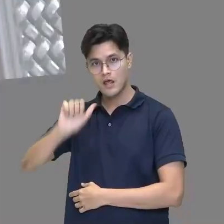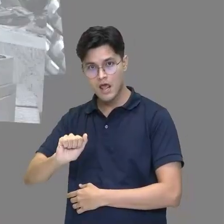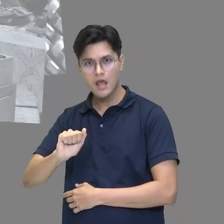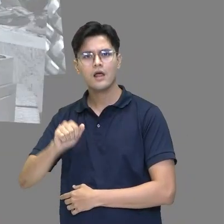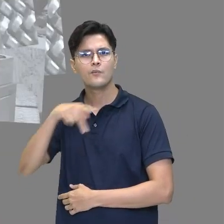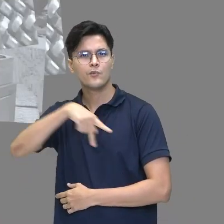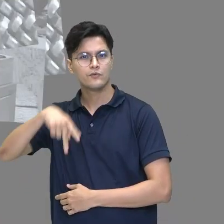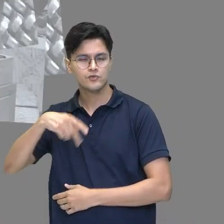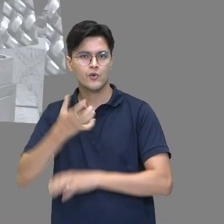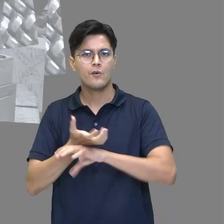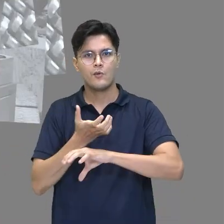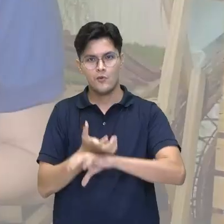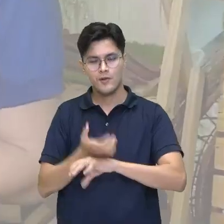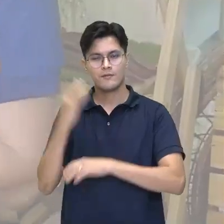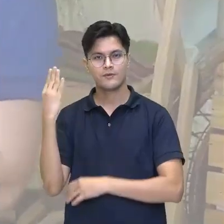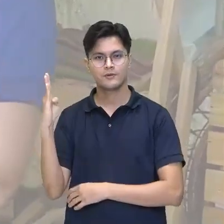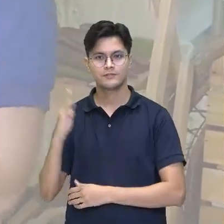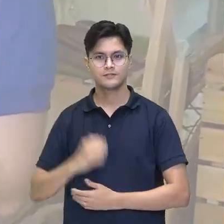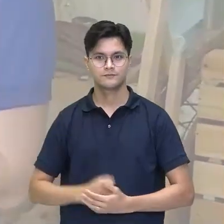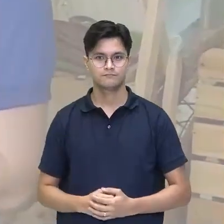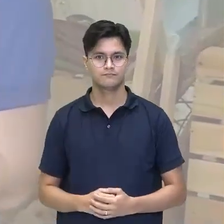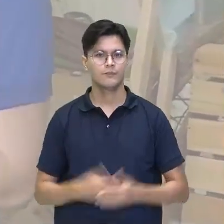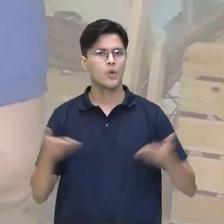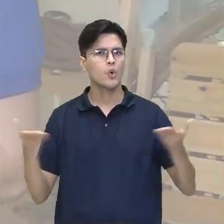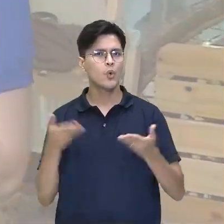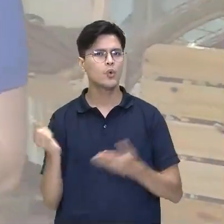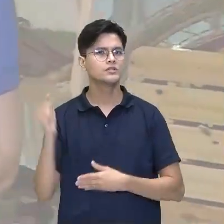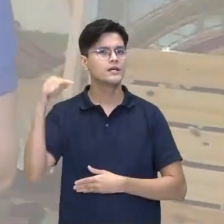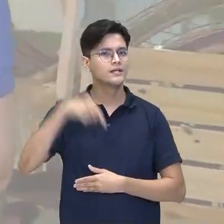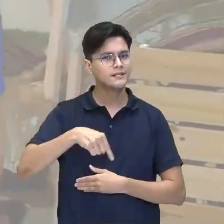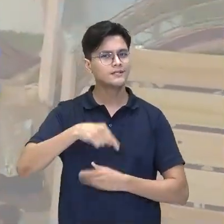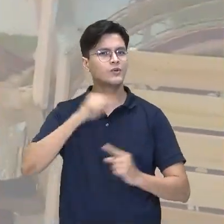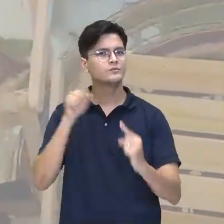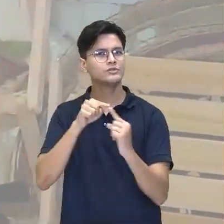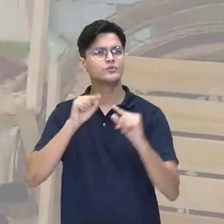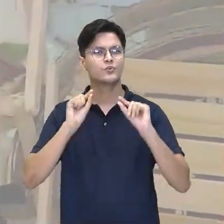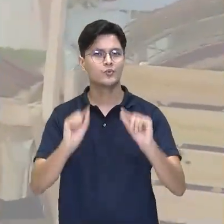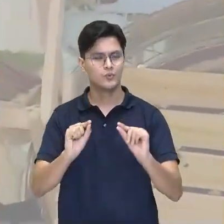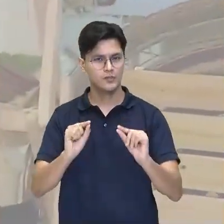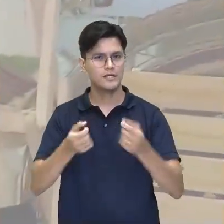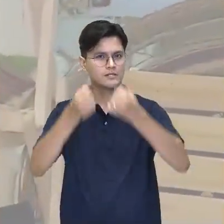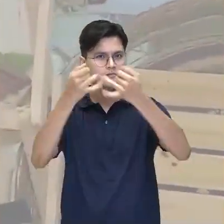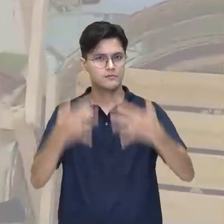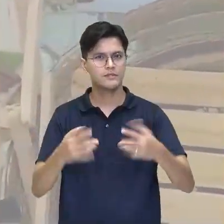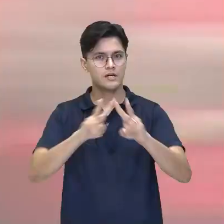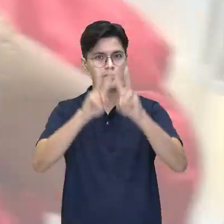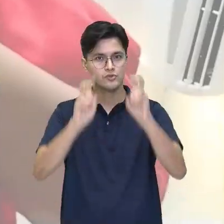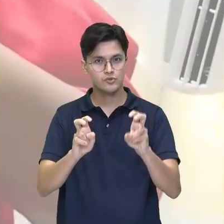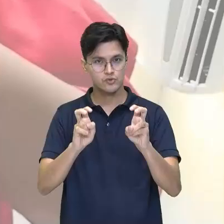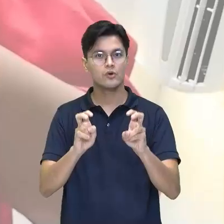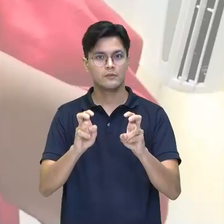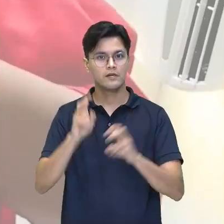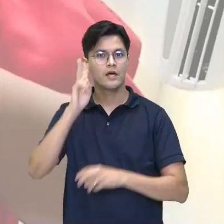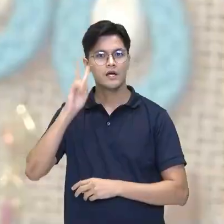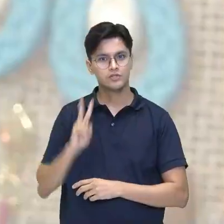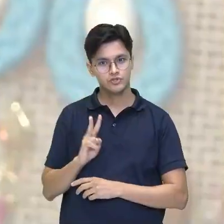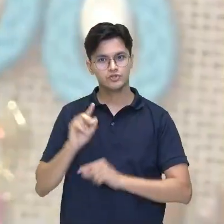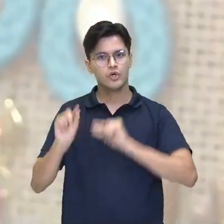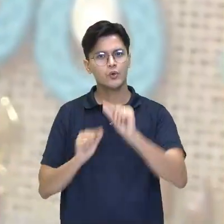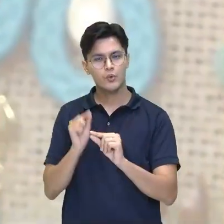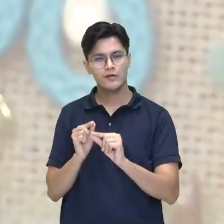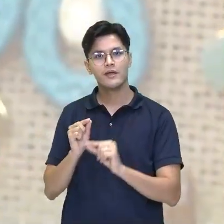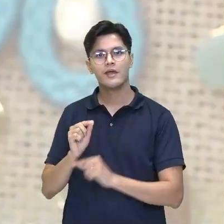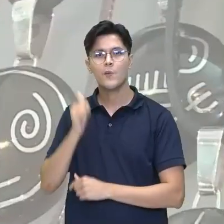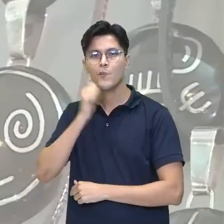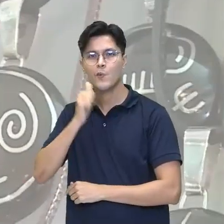Biologia. E eu estou aqui hoje para falar para vocês a história da Rita Pross, que é uma artesã da